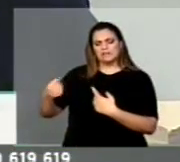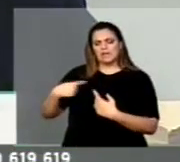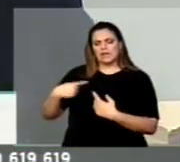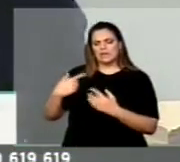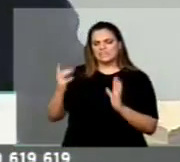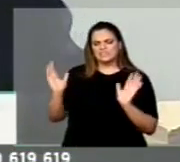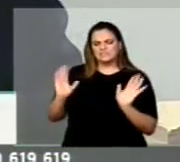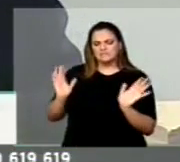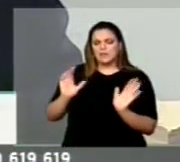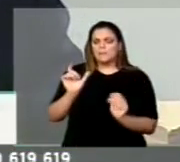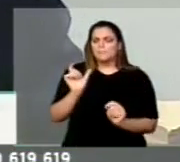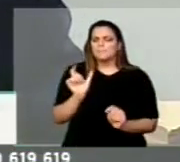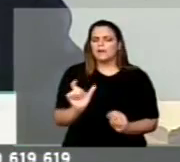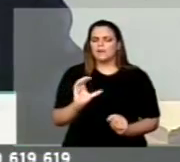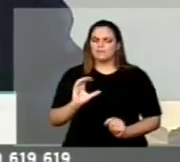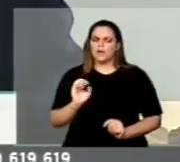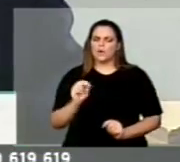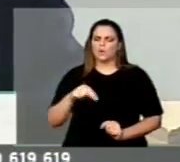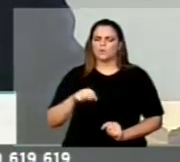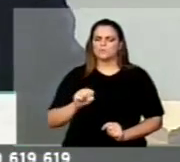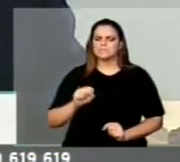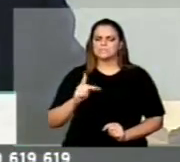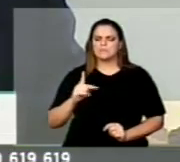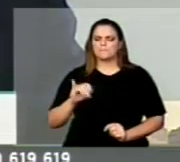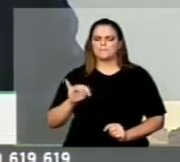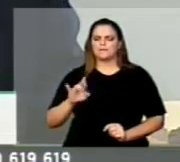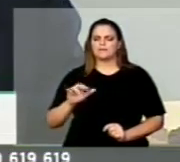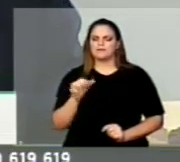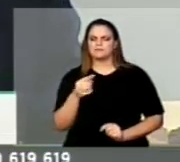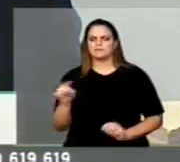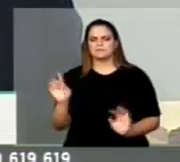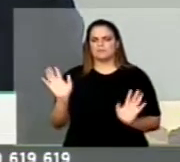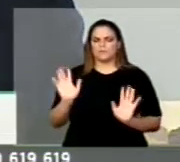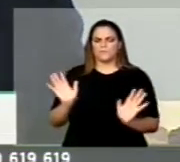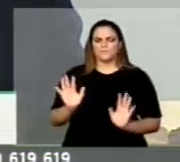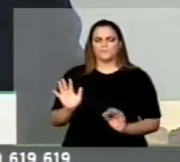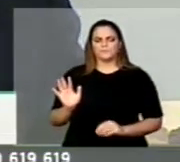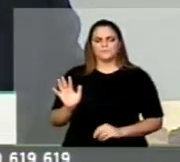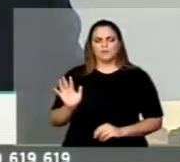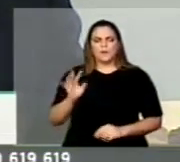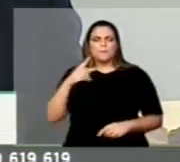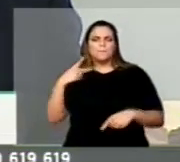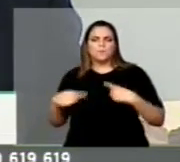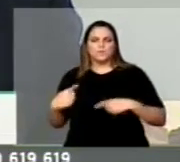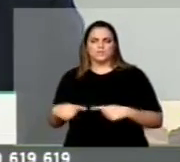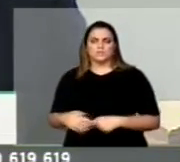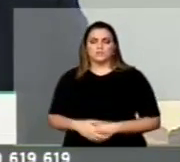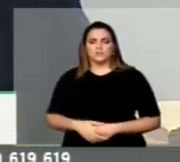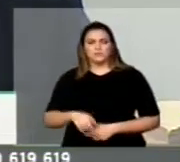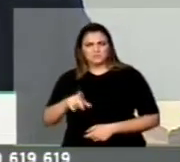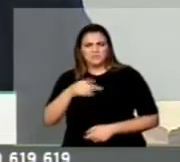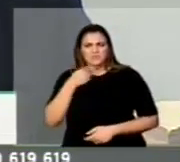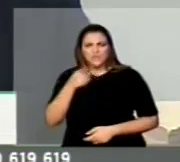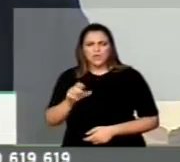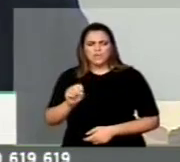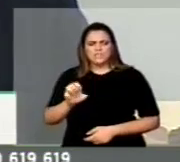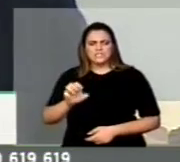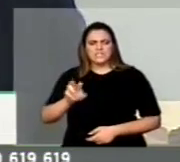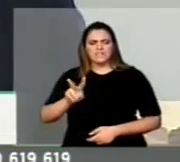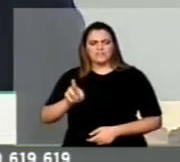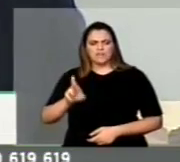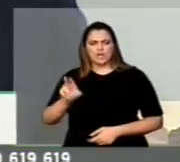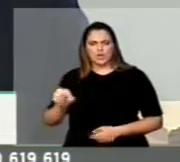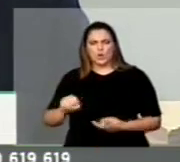conspiração jamais. Embora Severo, que Vossa Excelência citou, não me lembro de ter citação de Severo a mim, como não tem Lobão, como não